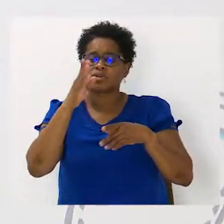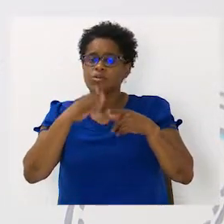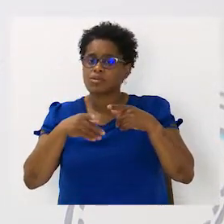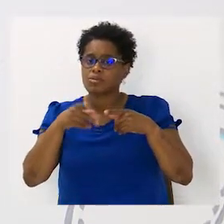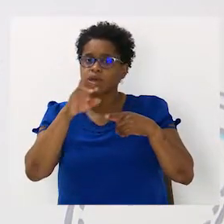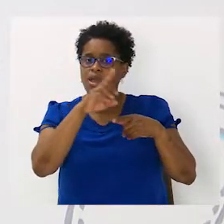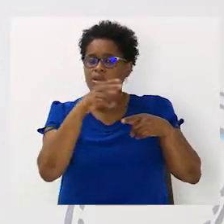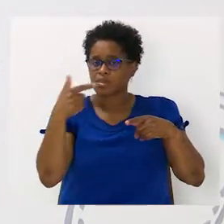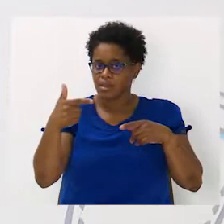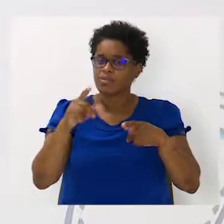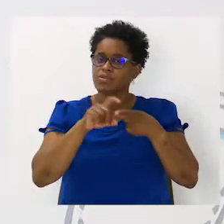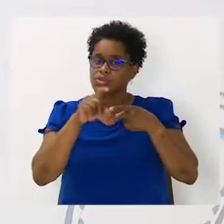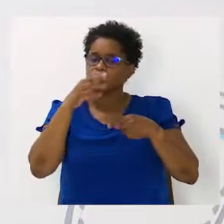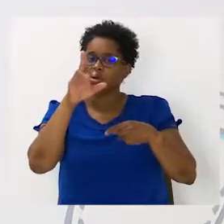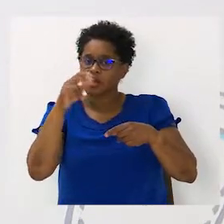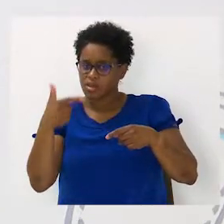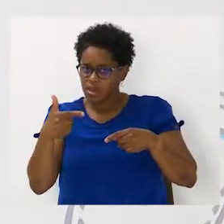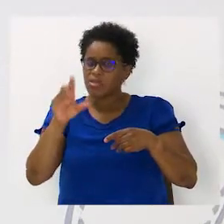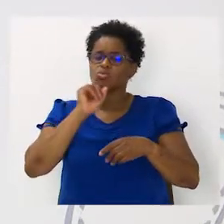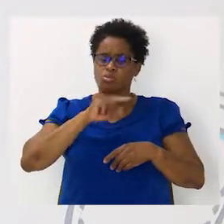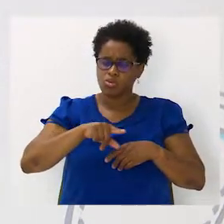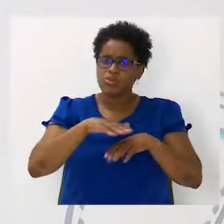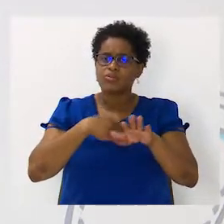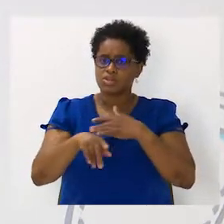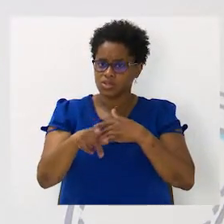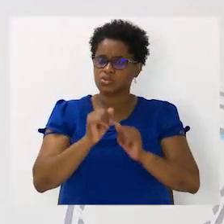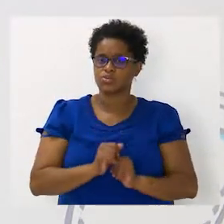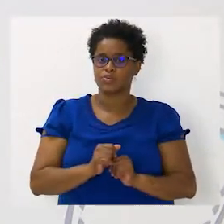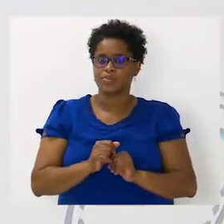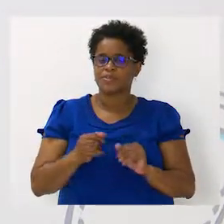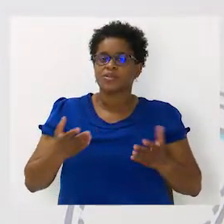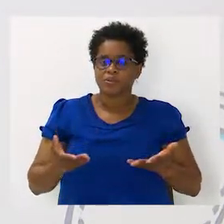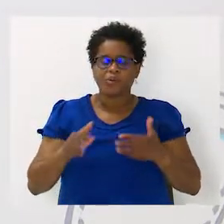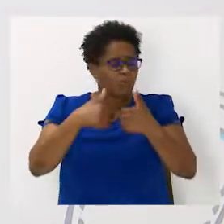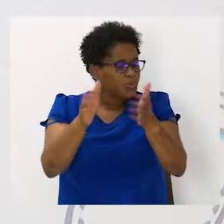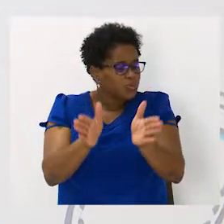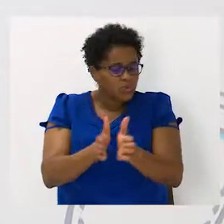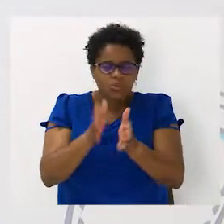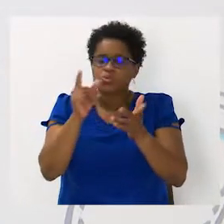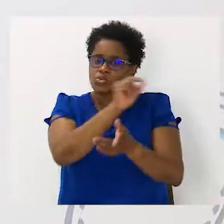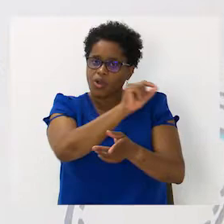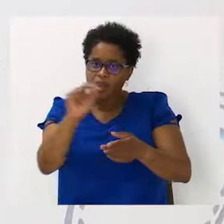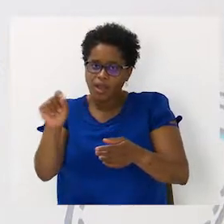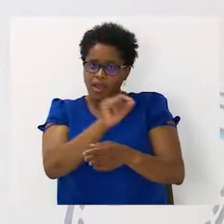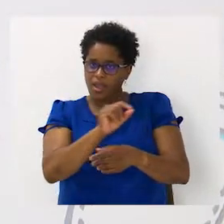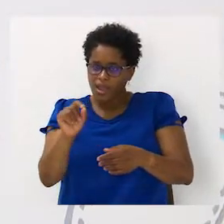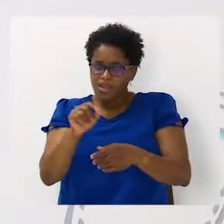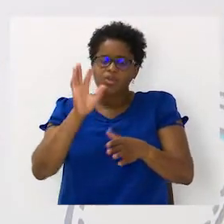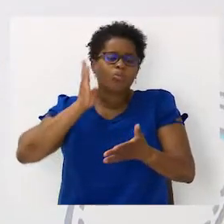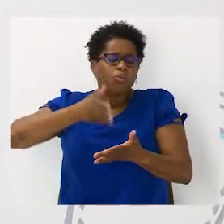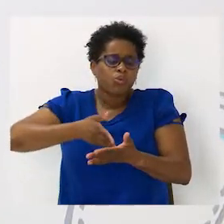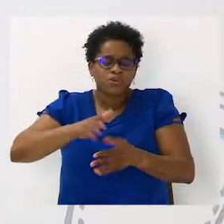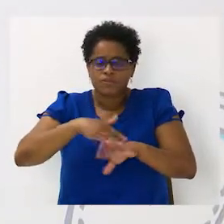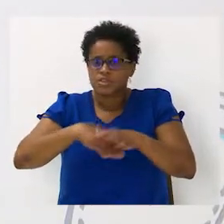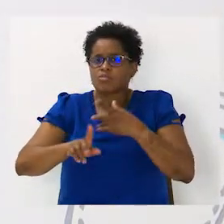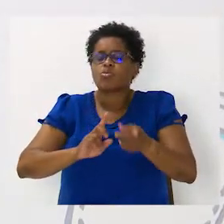dividimos por RT. Podemos fazer isso com todos os segmentos. Por último,